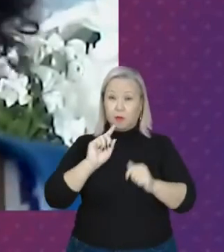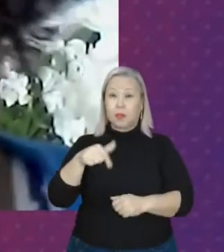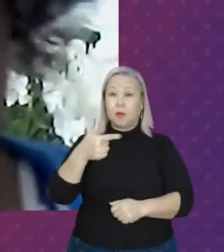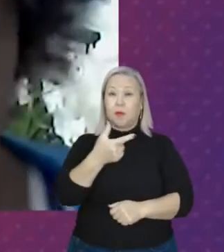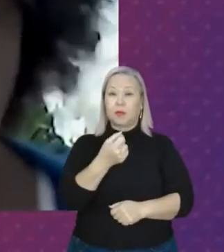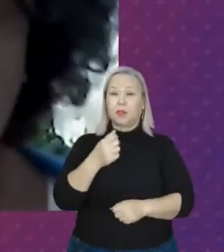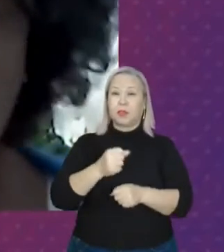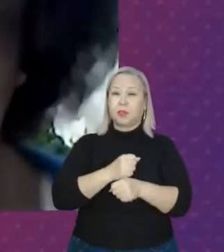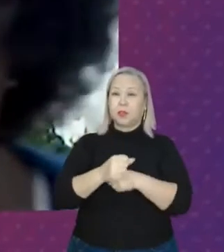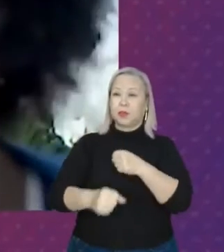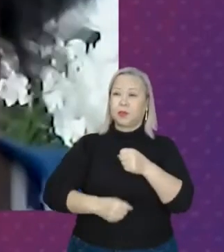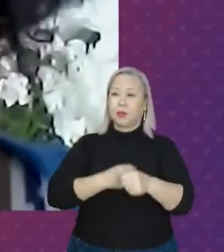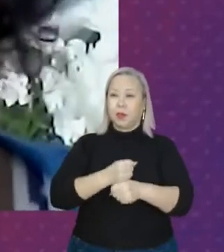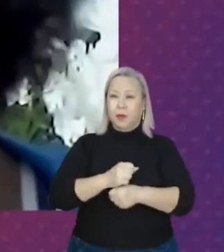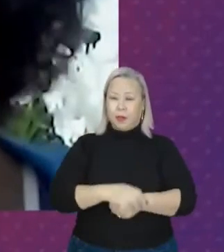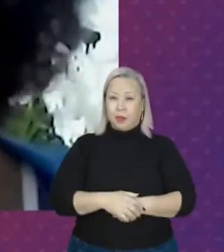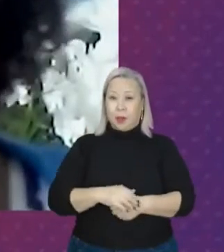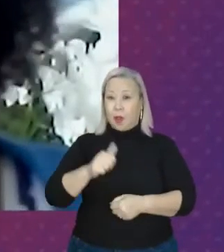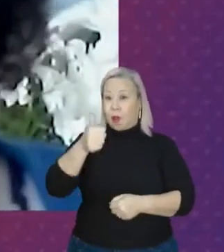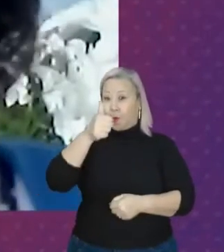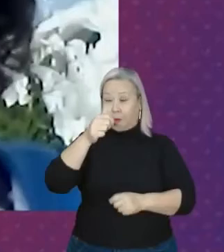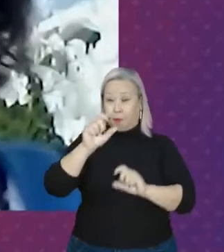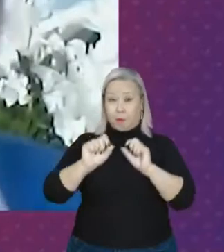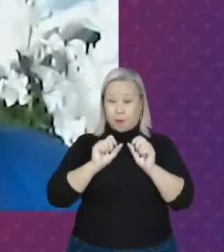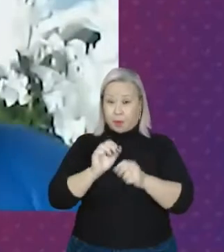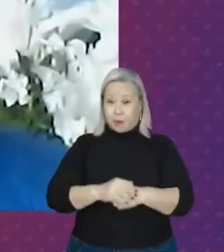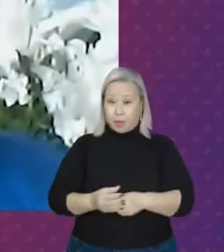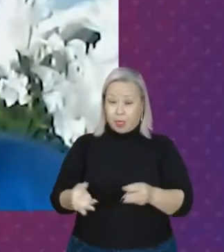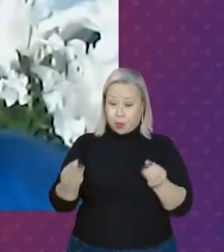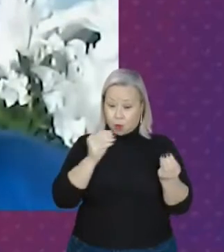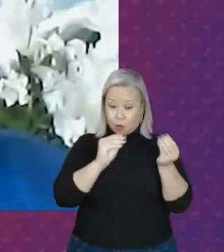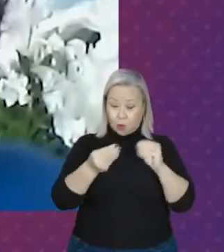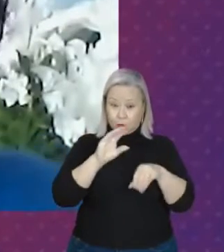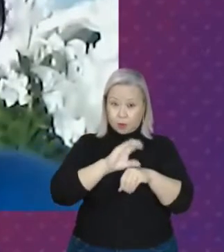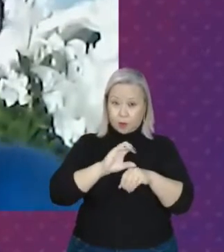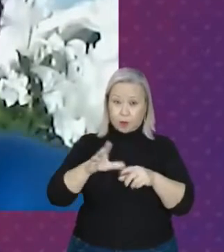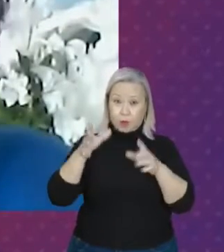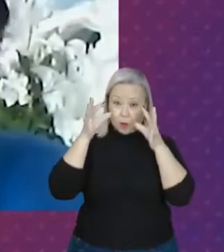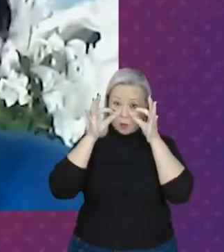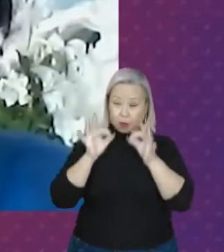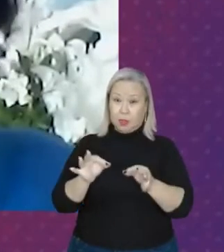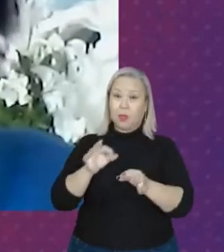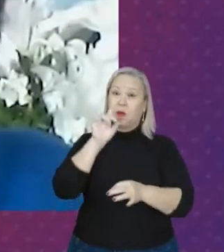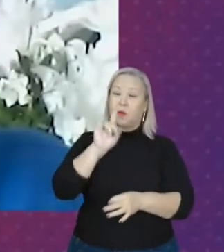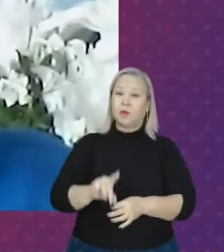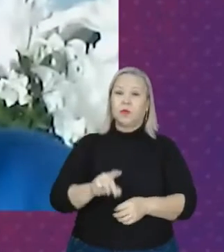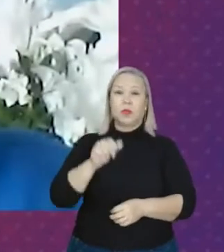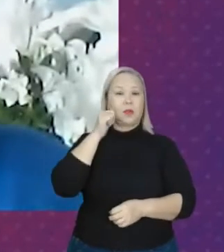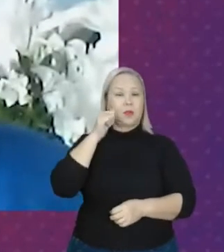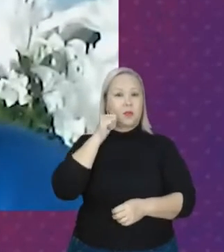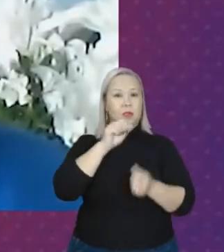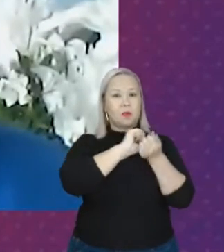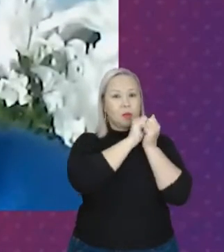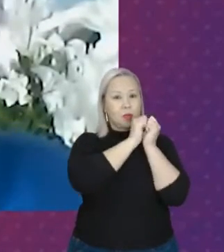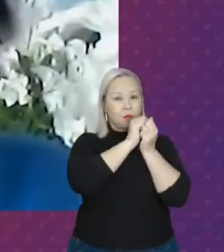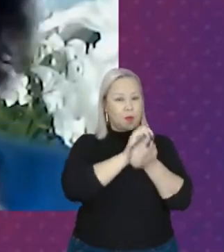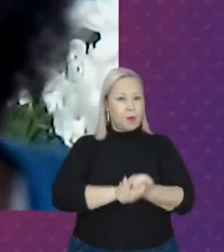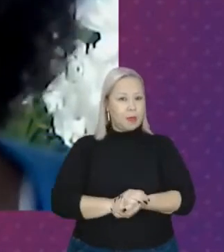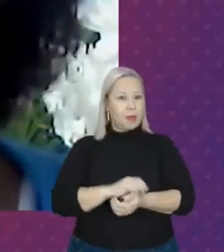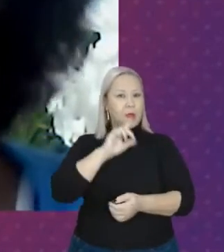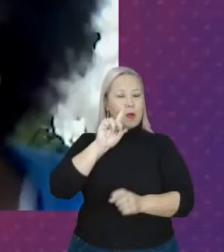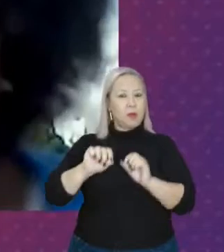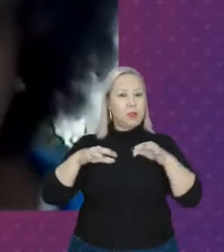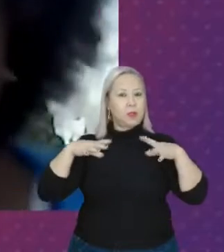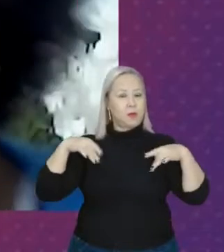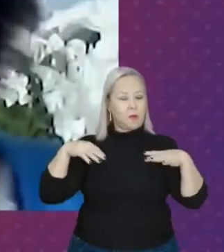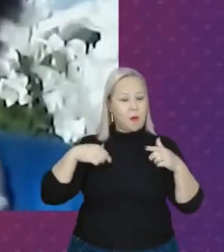anos, primeiro, colocamos na Constituição esses direitos que elas tinham, né? Direito de